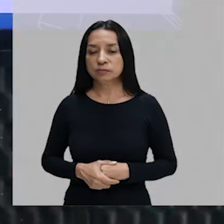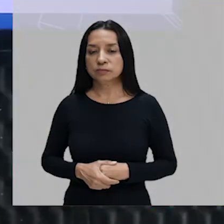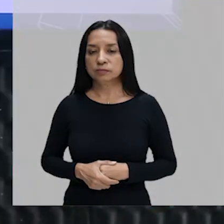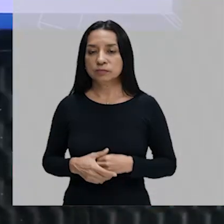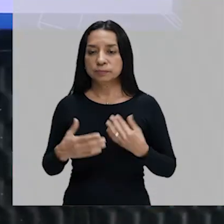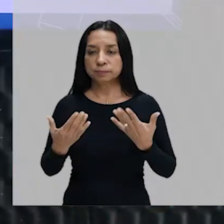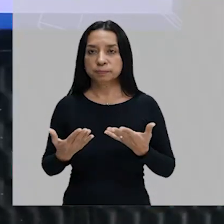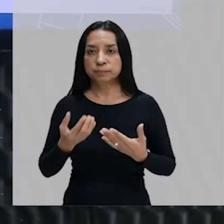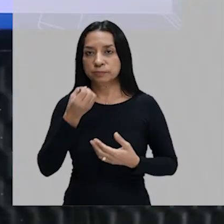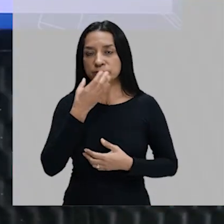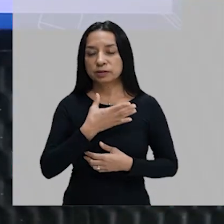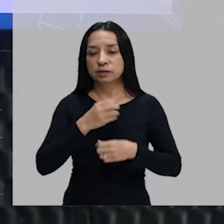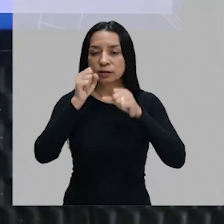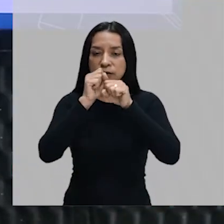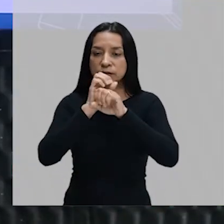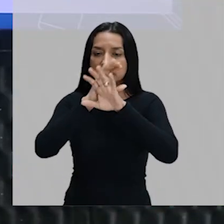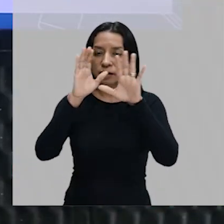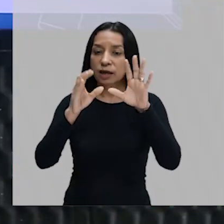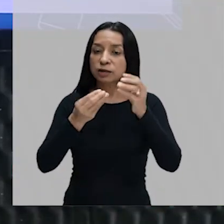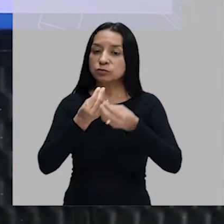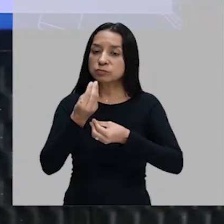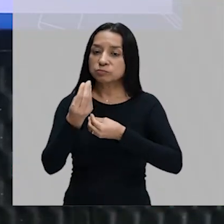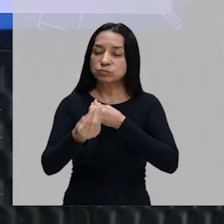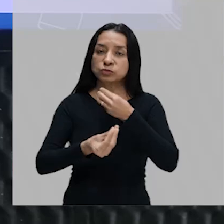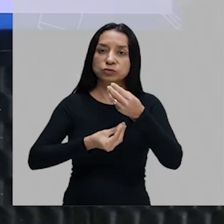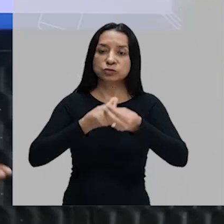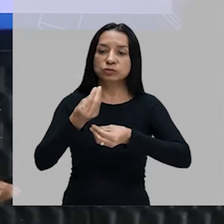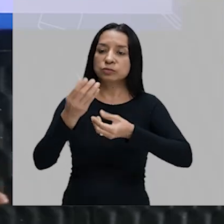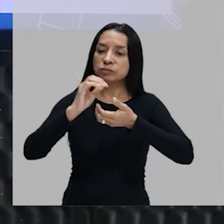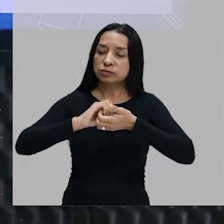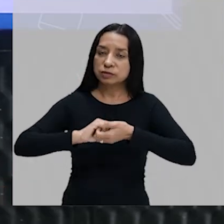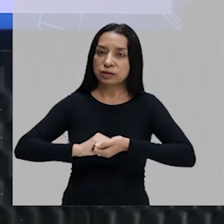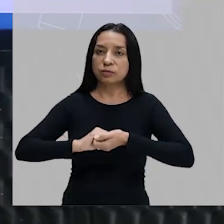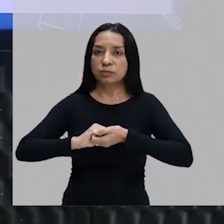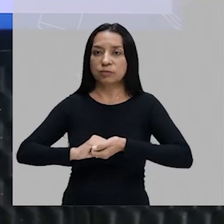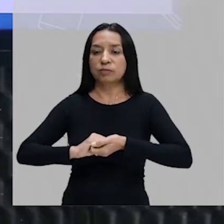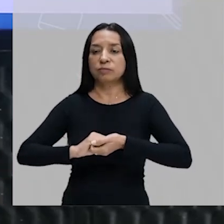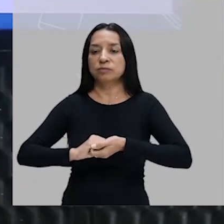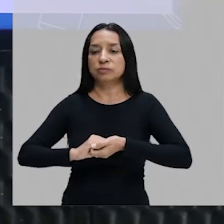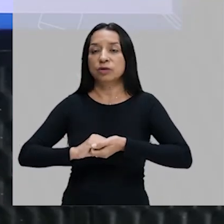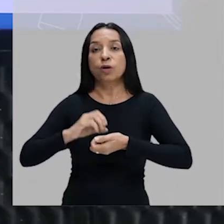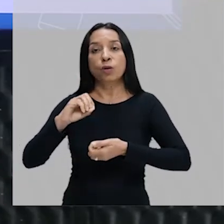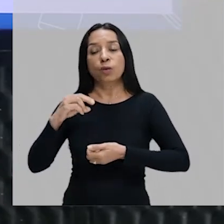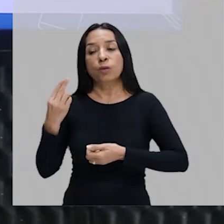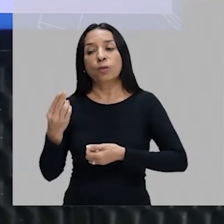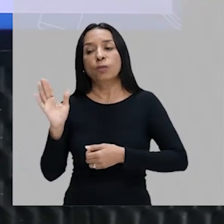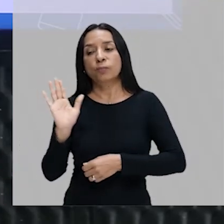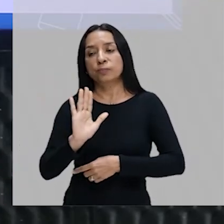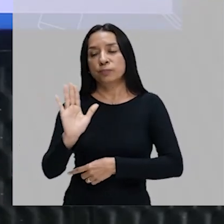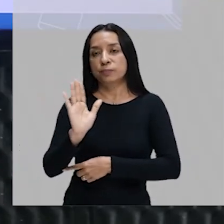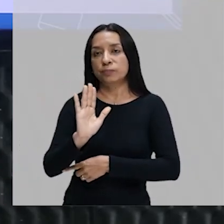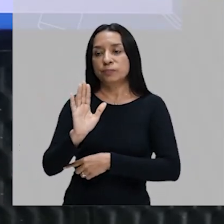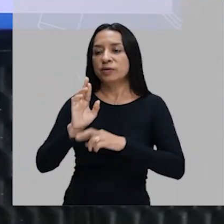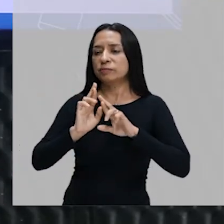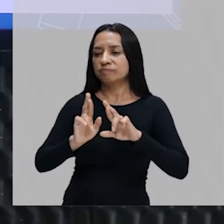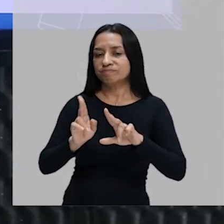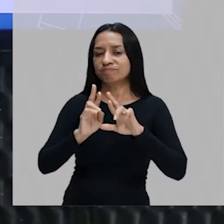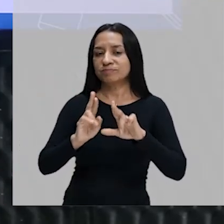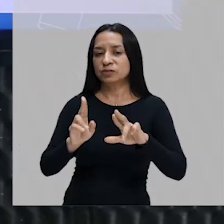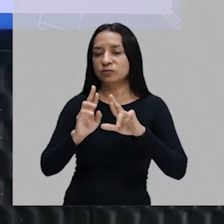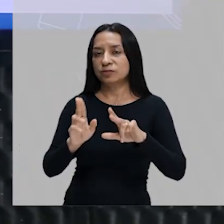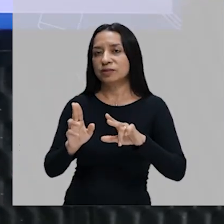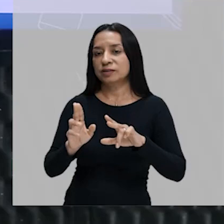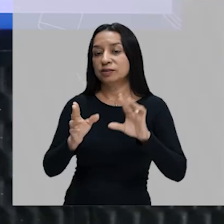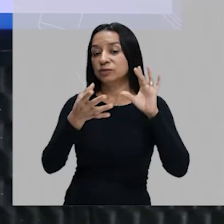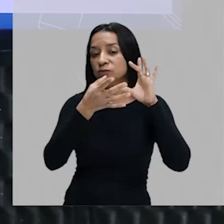Bem, claro que a forma como nós saudamos alguém ou nos despedimos é diferente